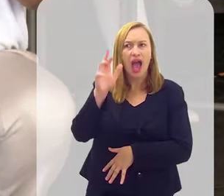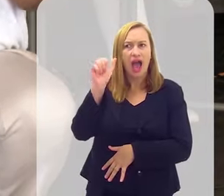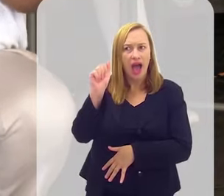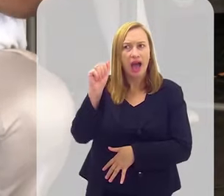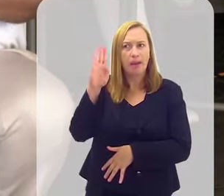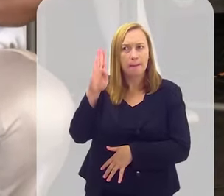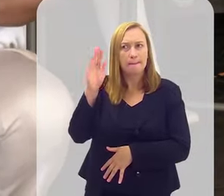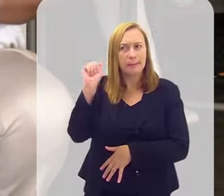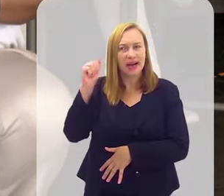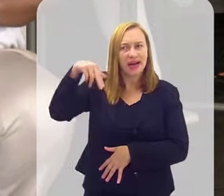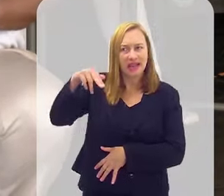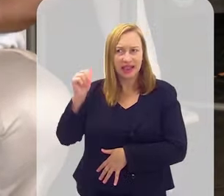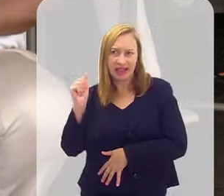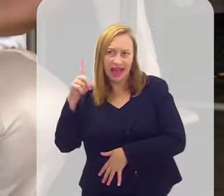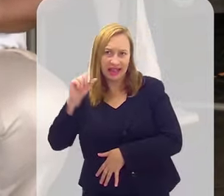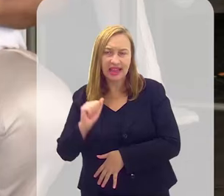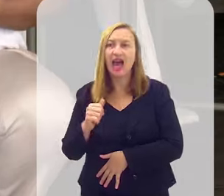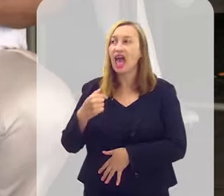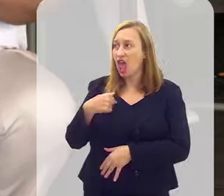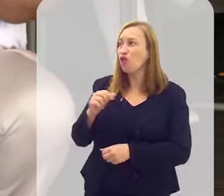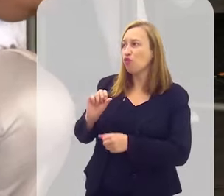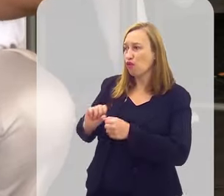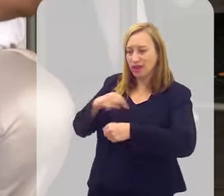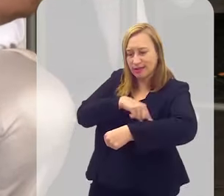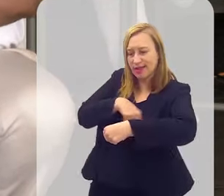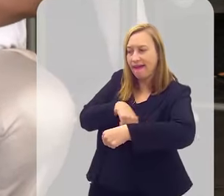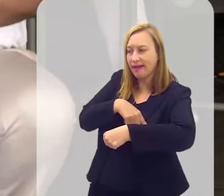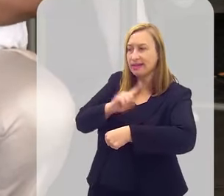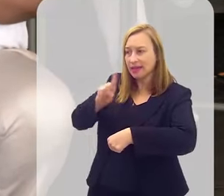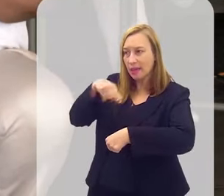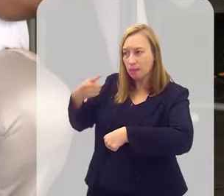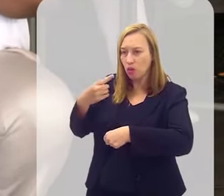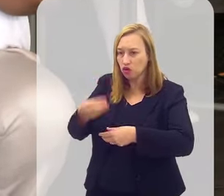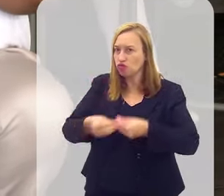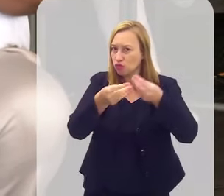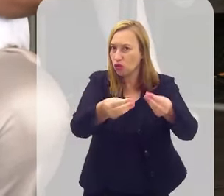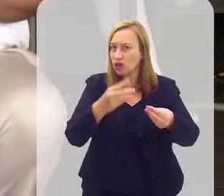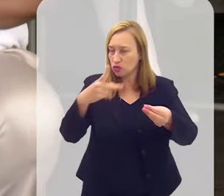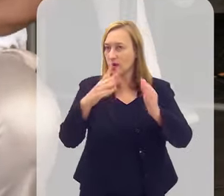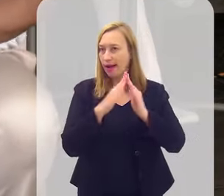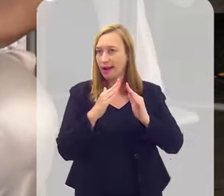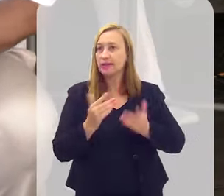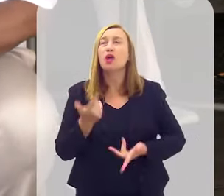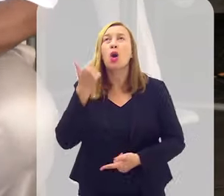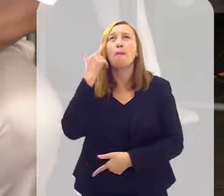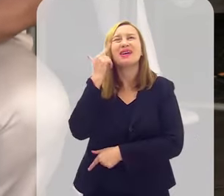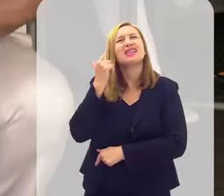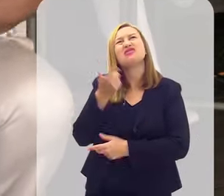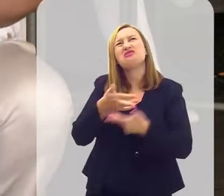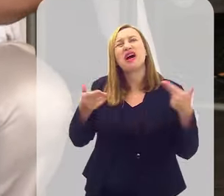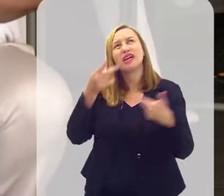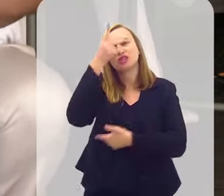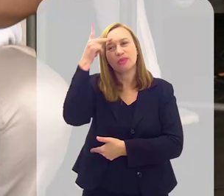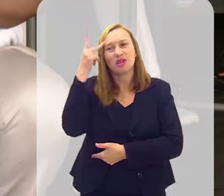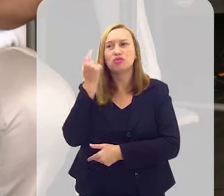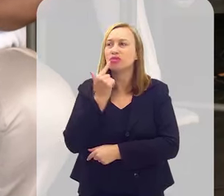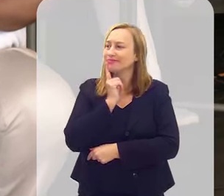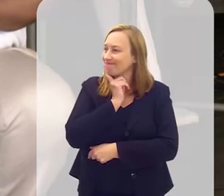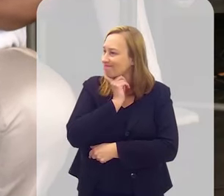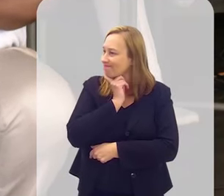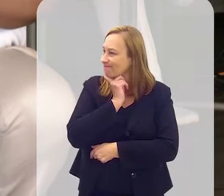continente não passo vou fazer e levarei um pacote à sua casa eu estive pensando aqui Muitas